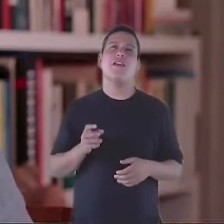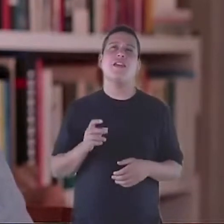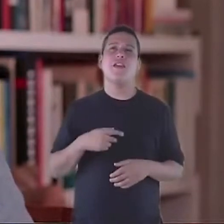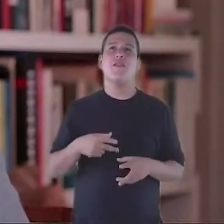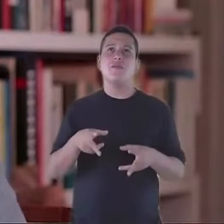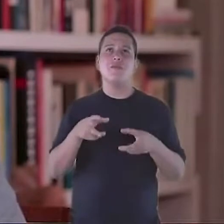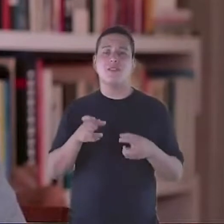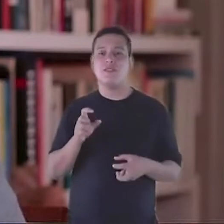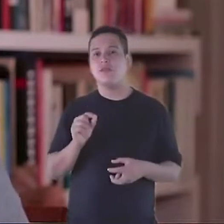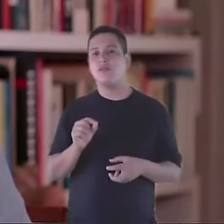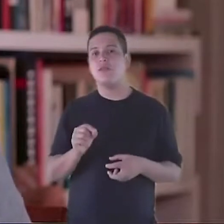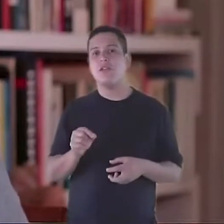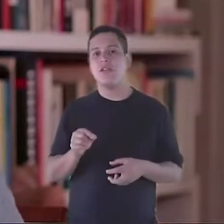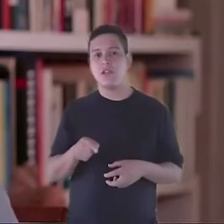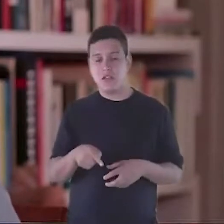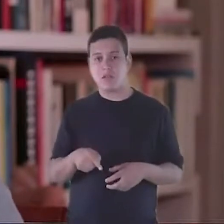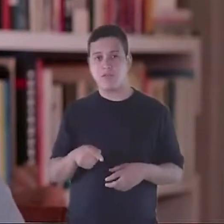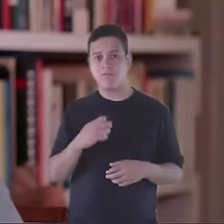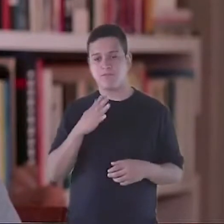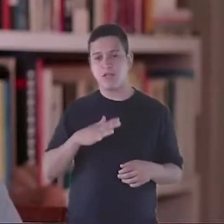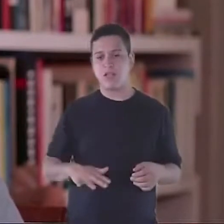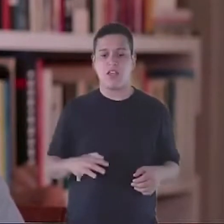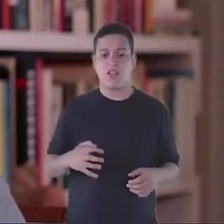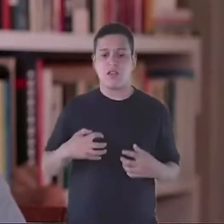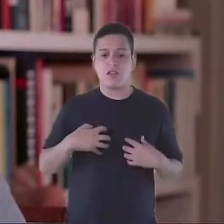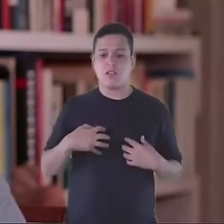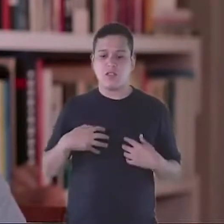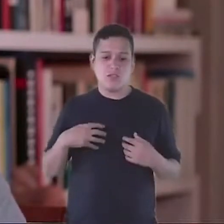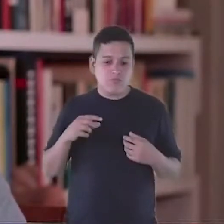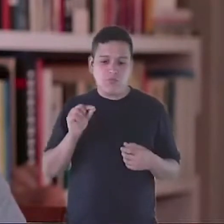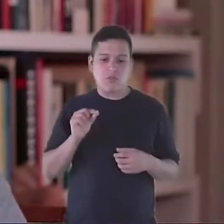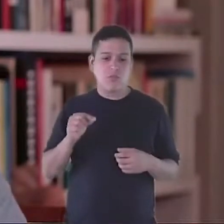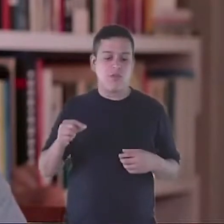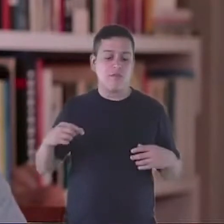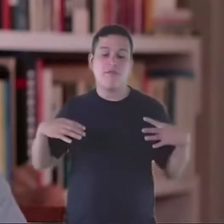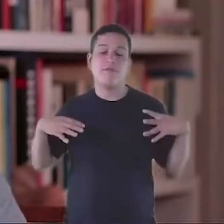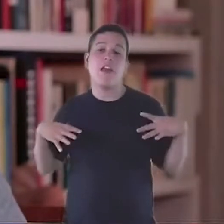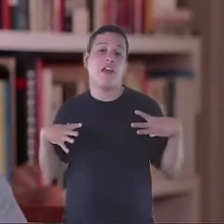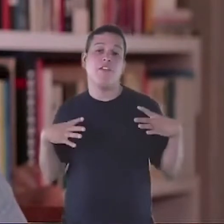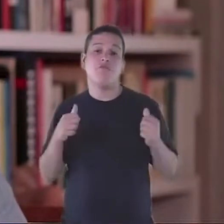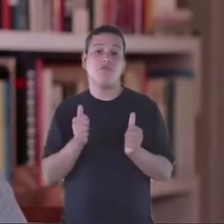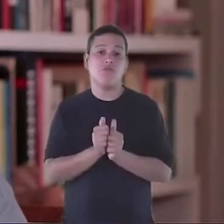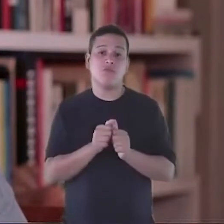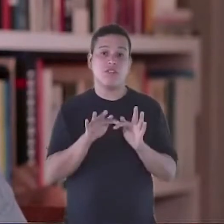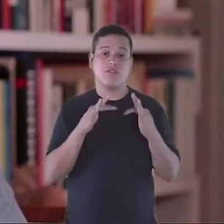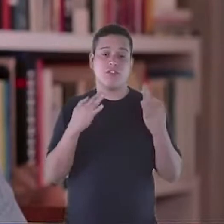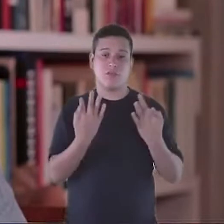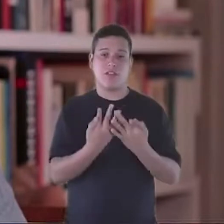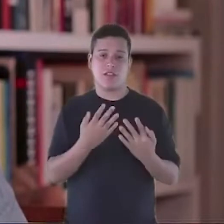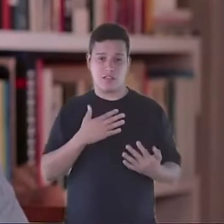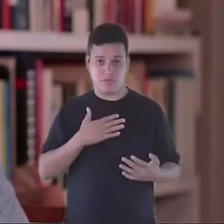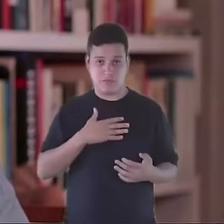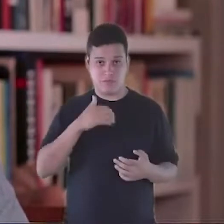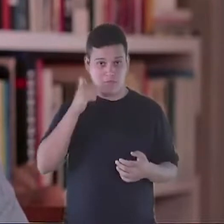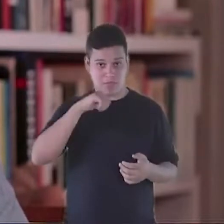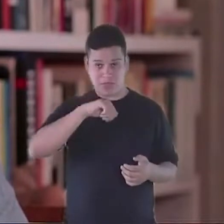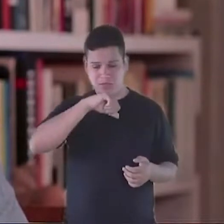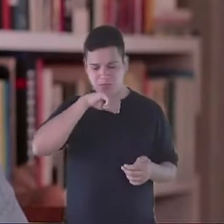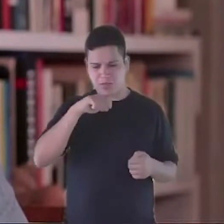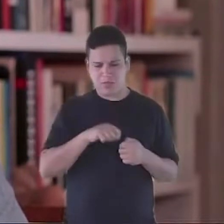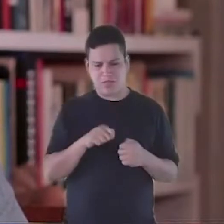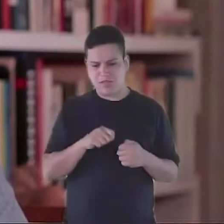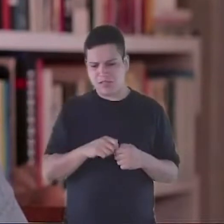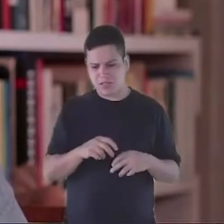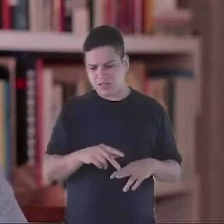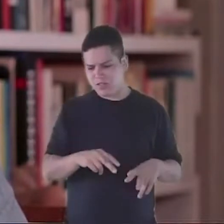aquilo como férias só nossas. Manhã, tarde e noite, ela montava jogos com letras.